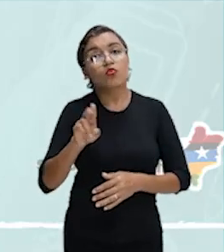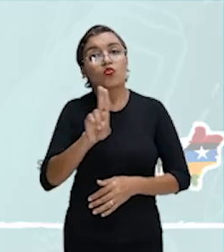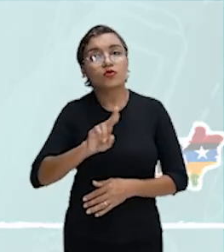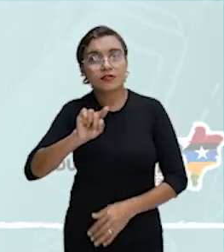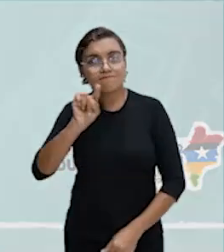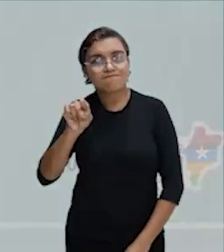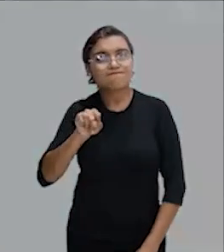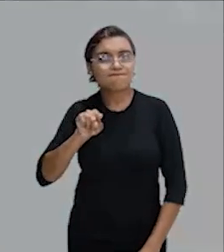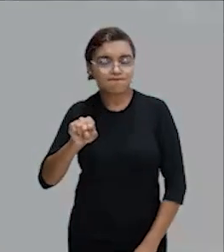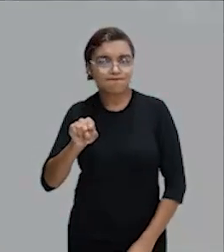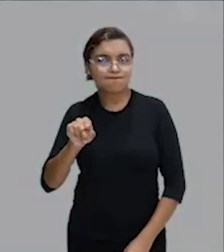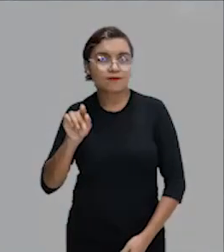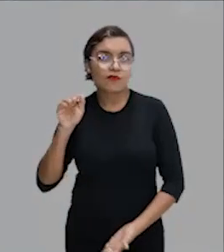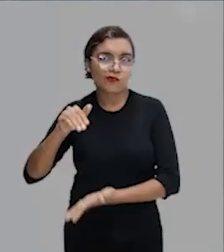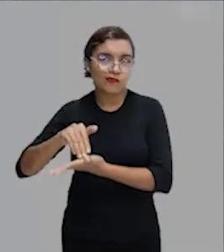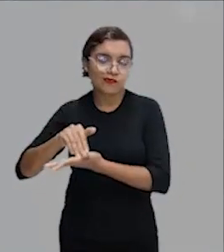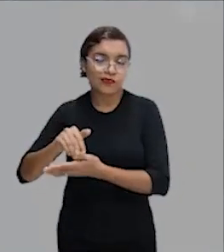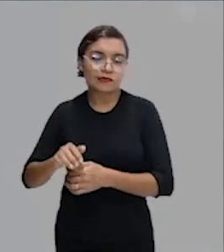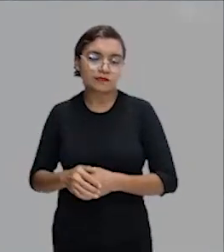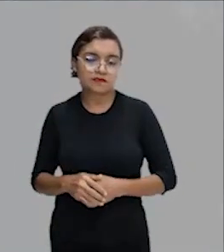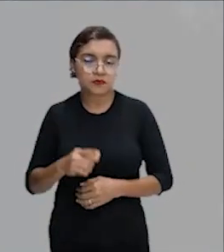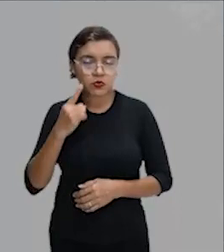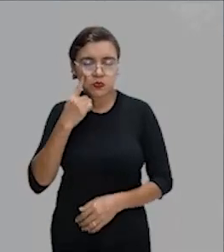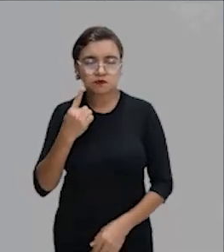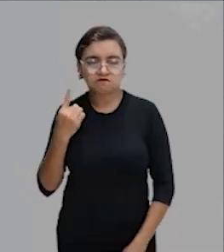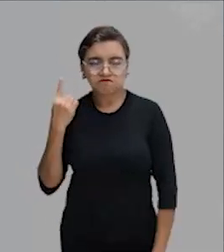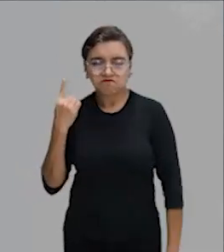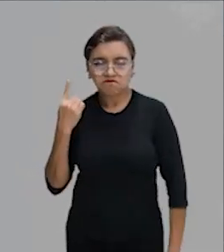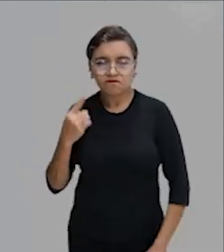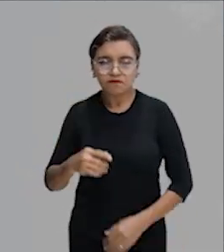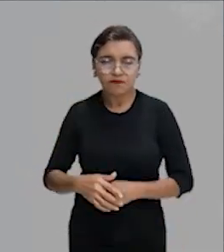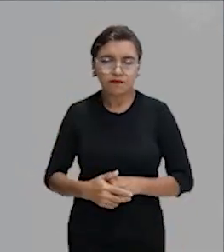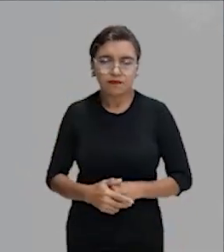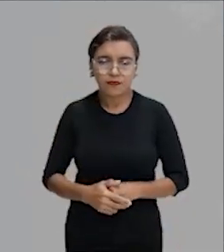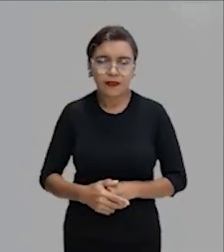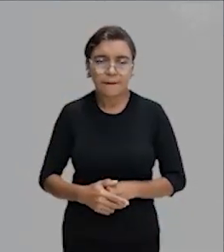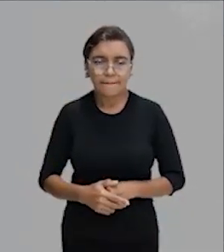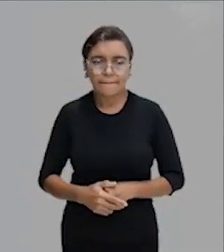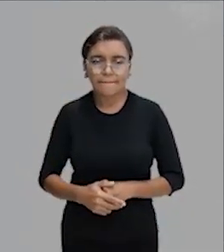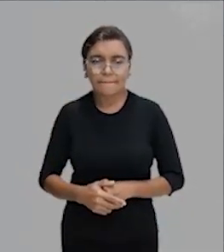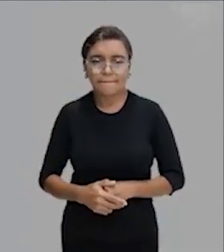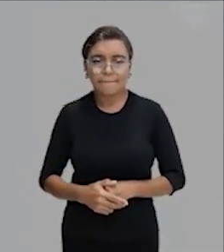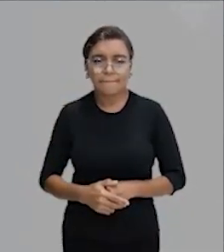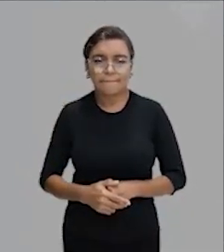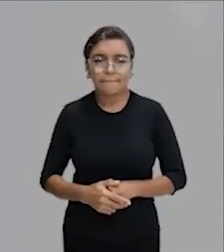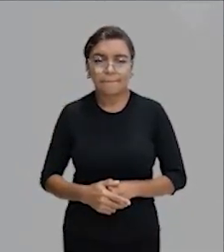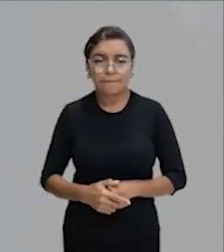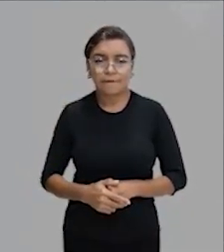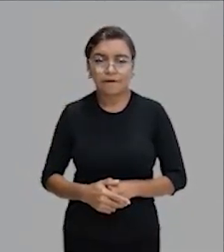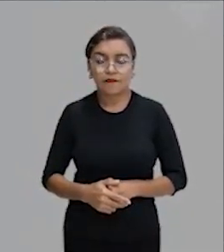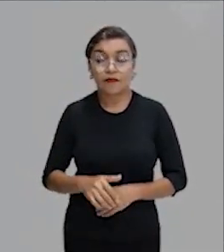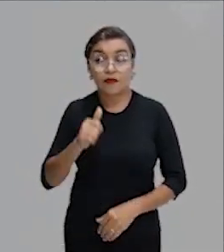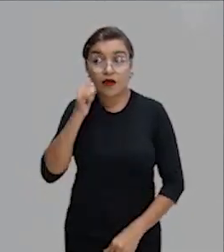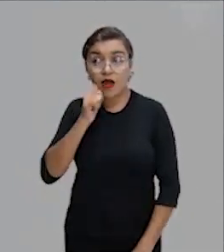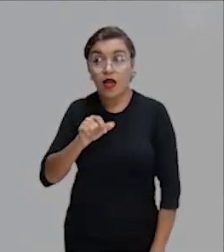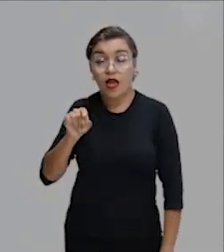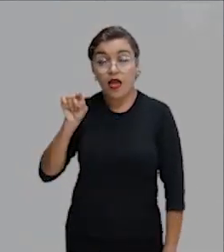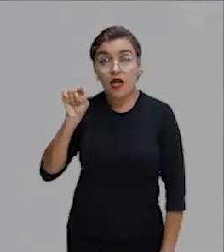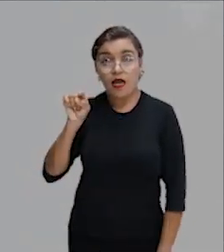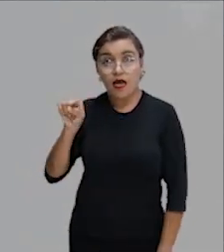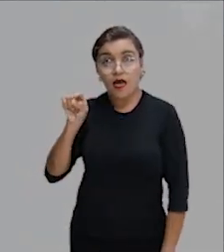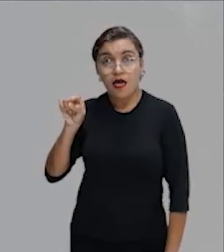no final. Então, aqui, has she played a musical instrument? Ela tocou um